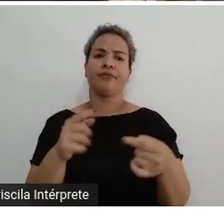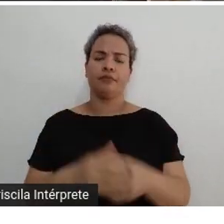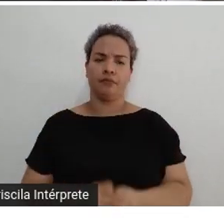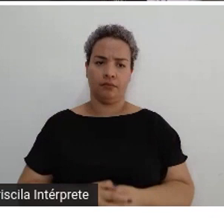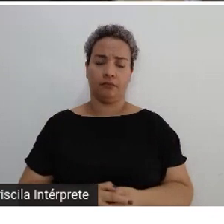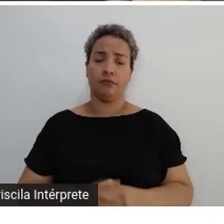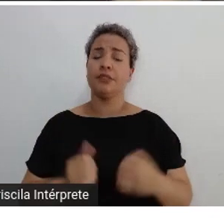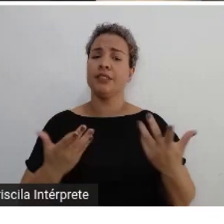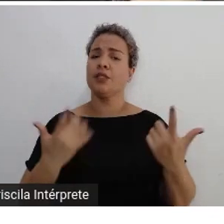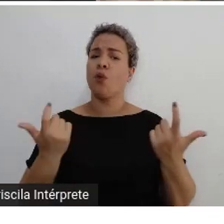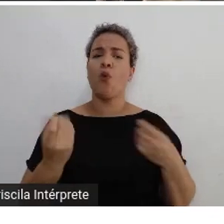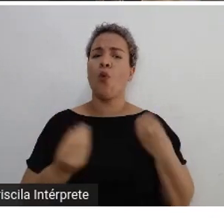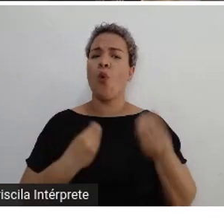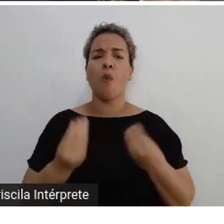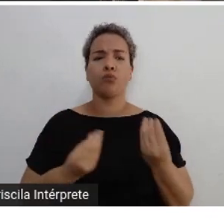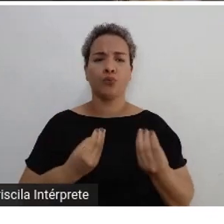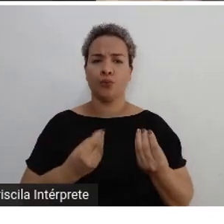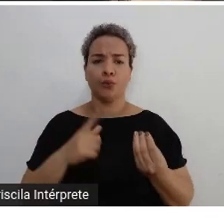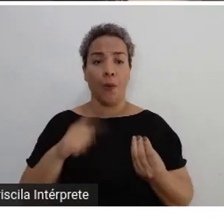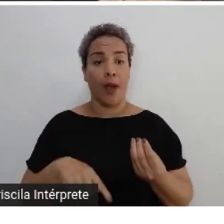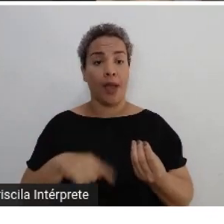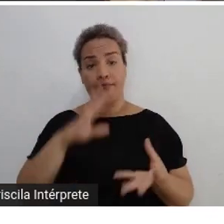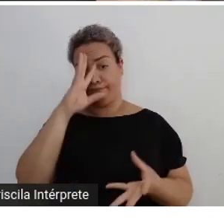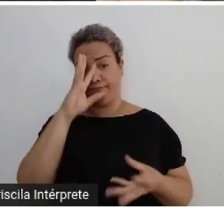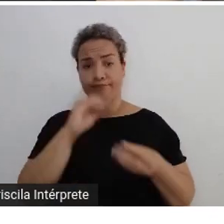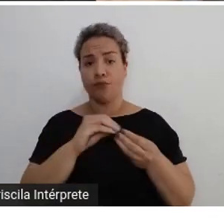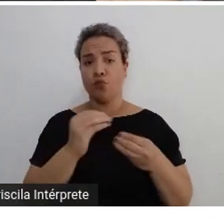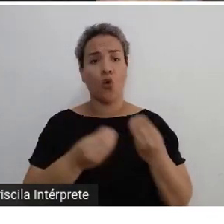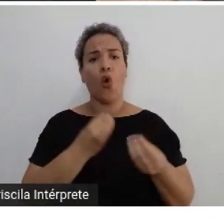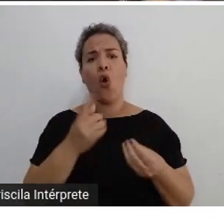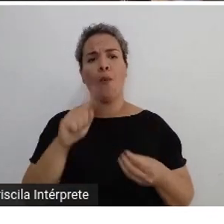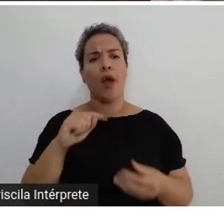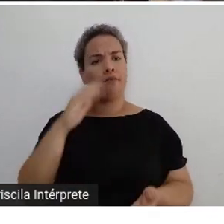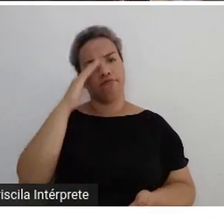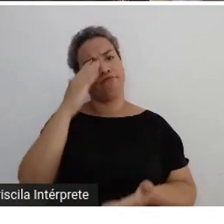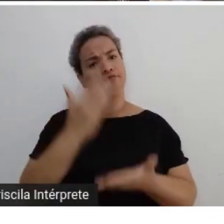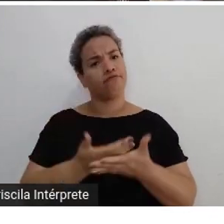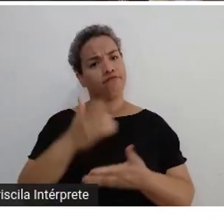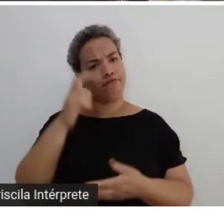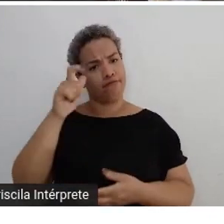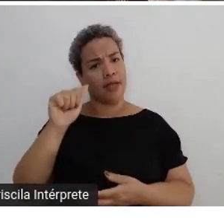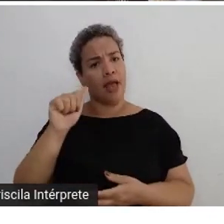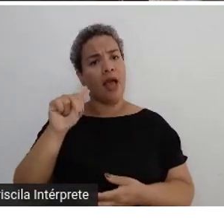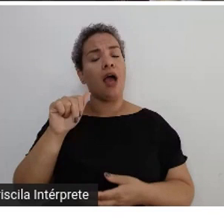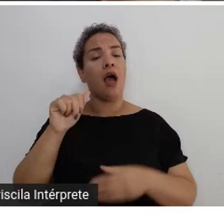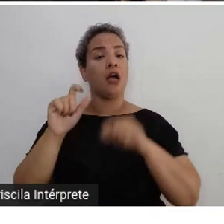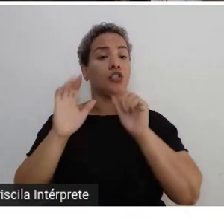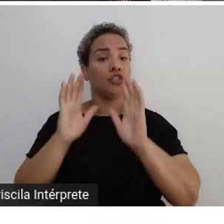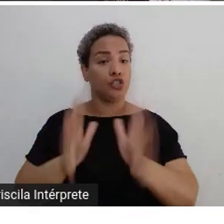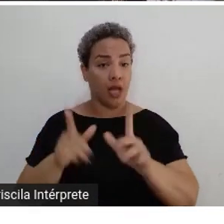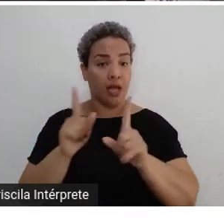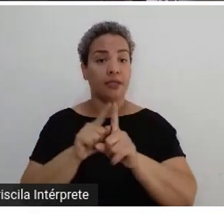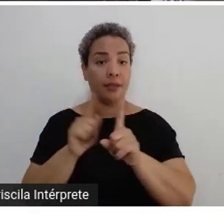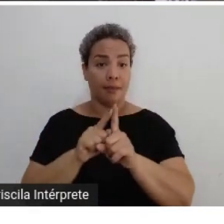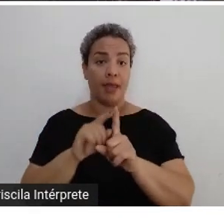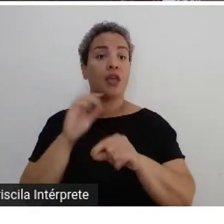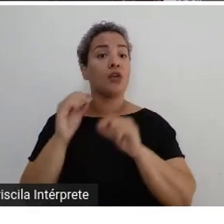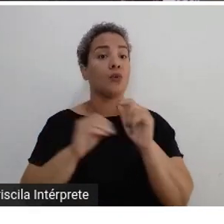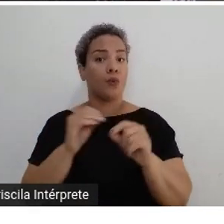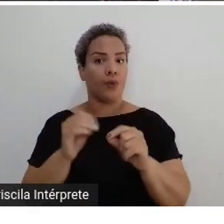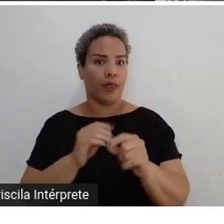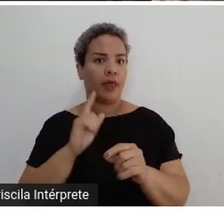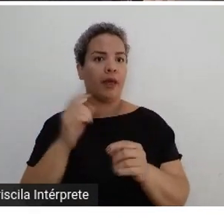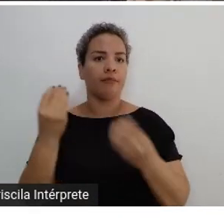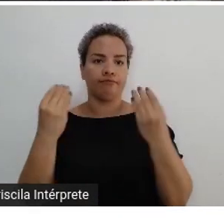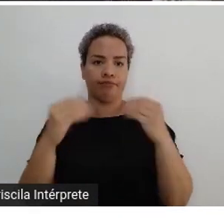da onde ela tira essa conclusão, né, com uma alta confiança? Dos exemplos que já foram gravados, das evidências que já foram